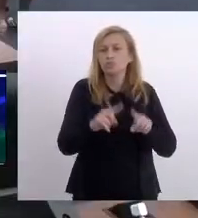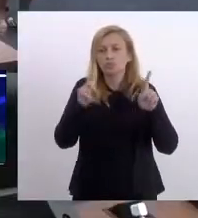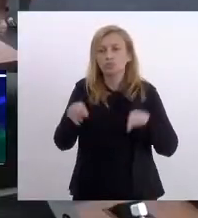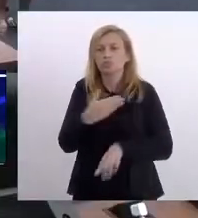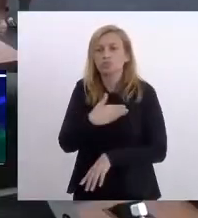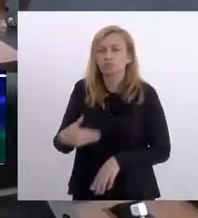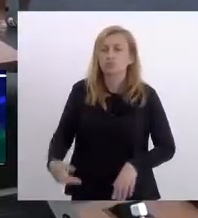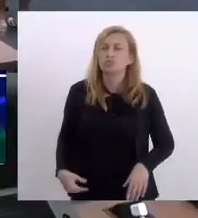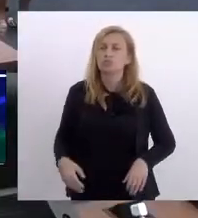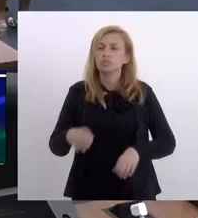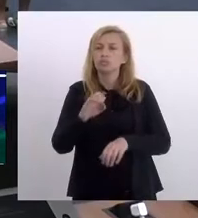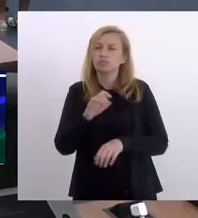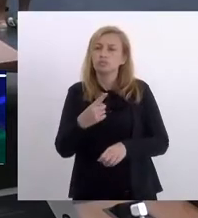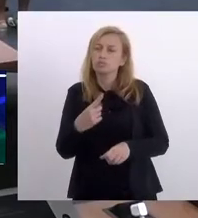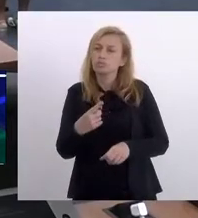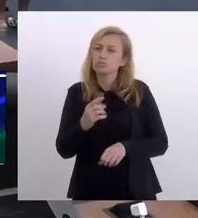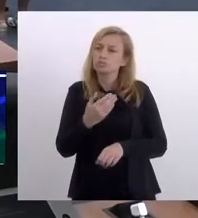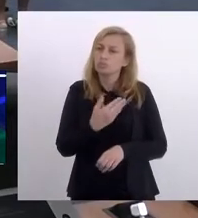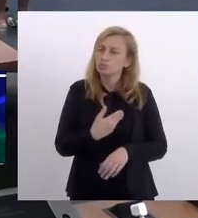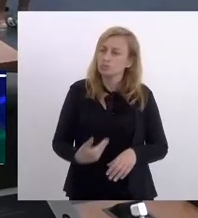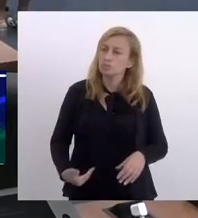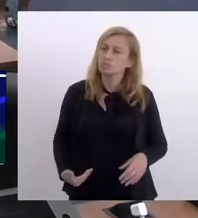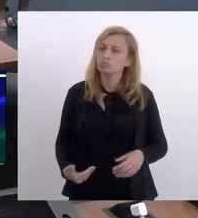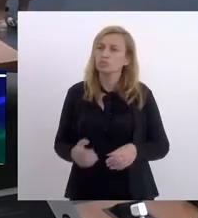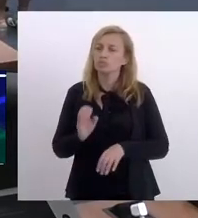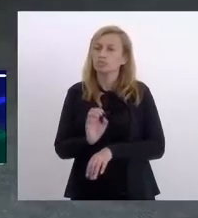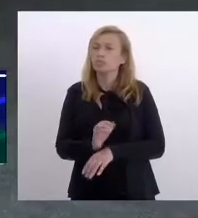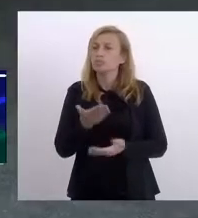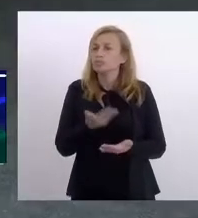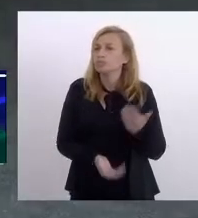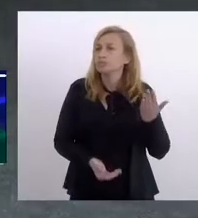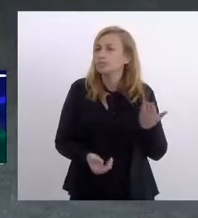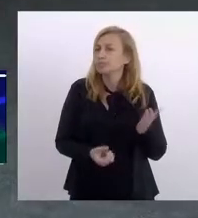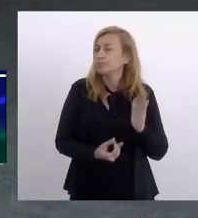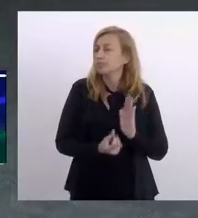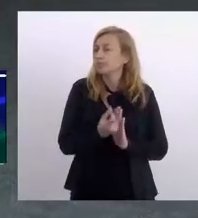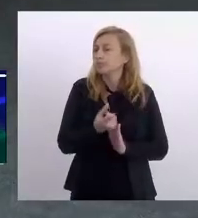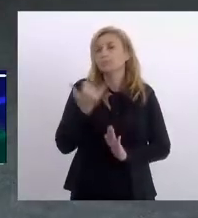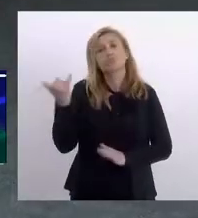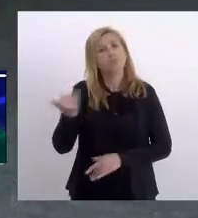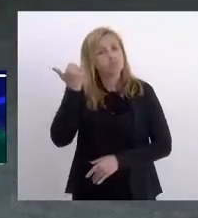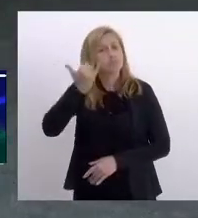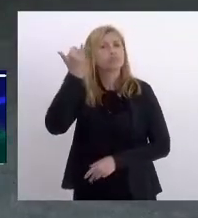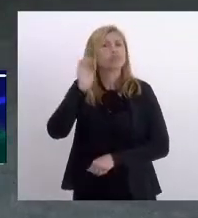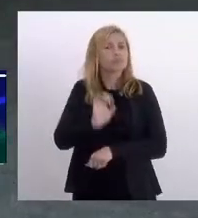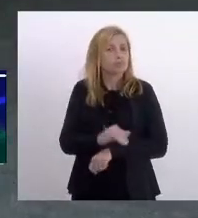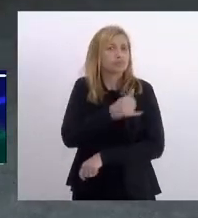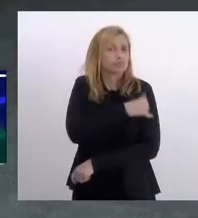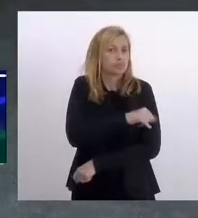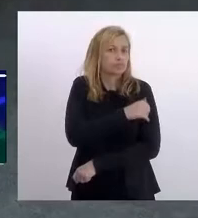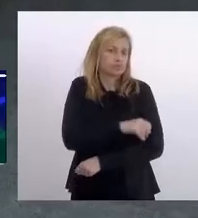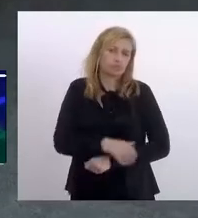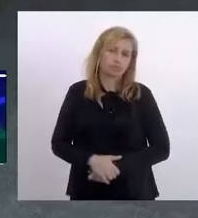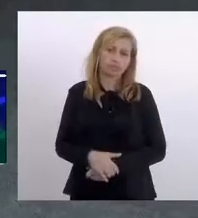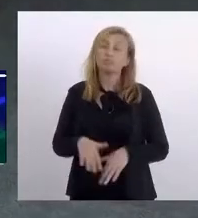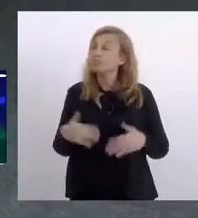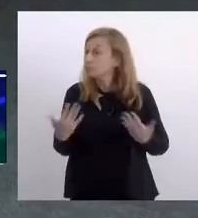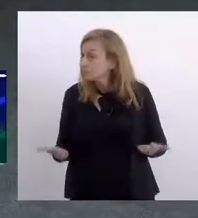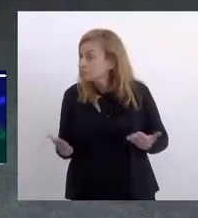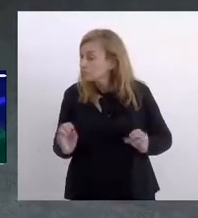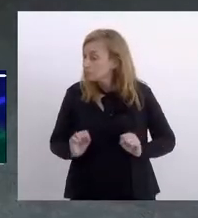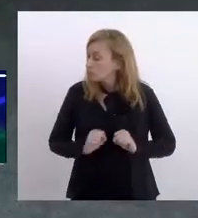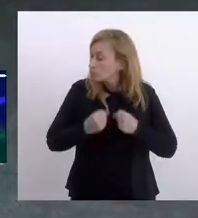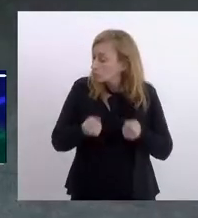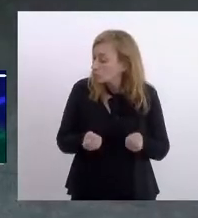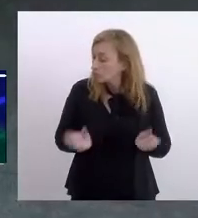públicos estaduais e tem perdas financeiras importantes no Estado do Rio de Janeiro. Então, é um